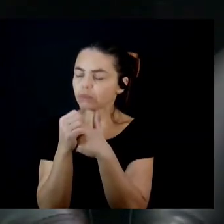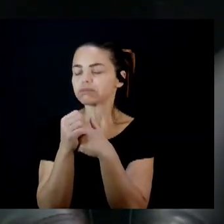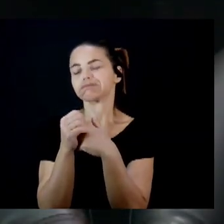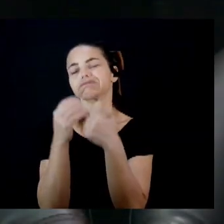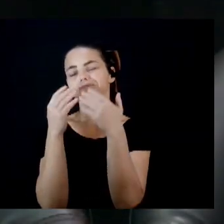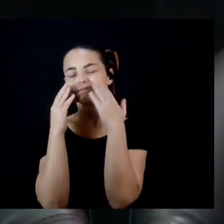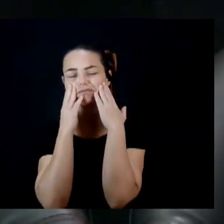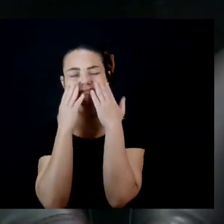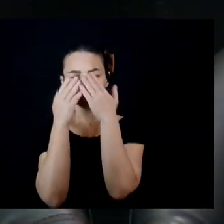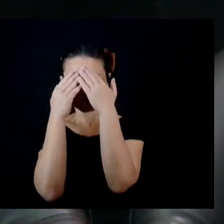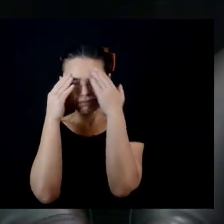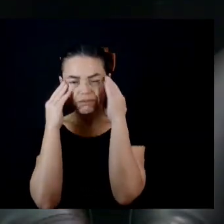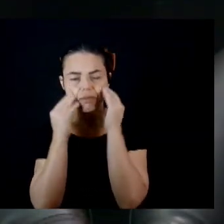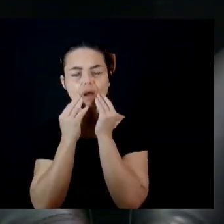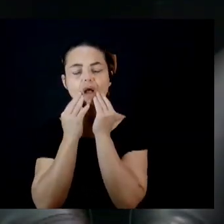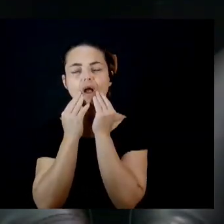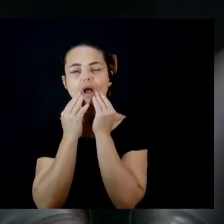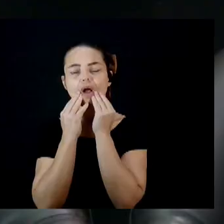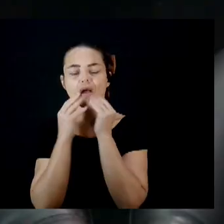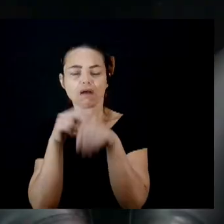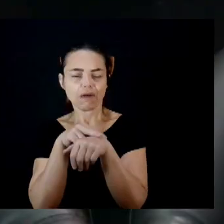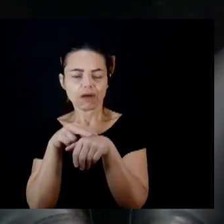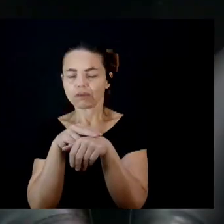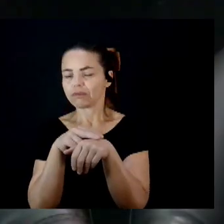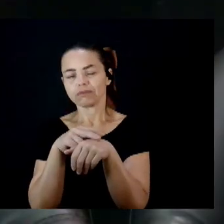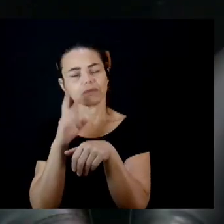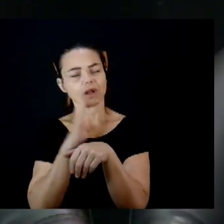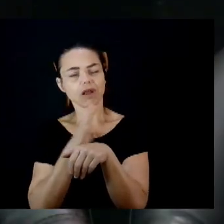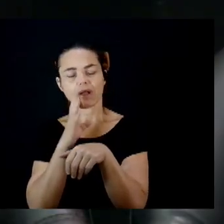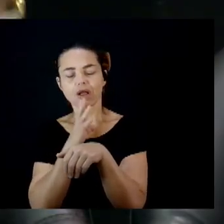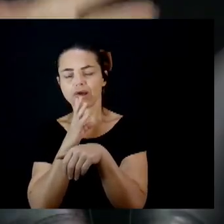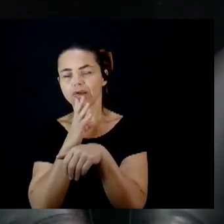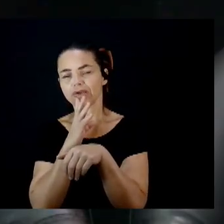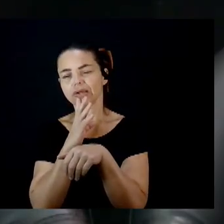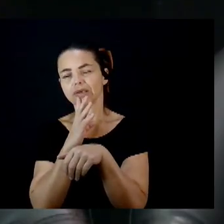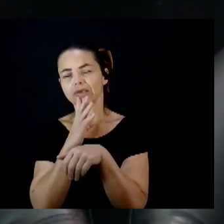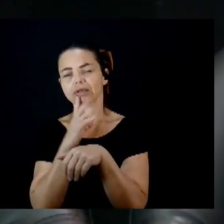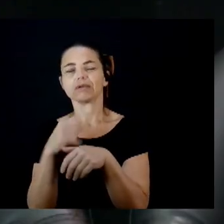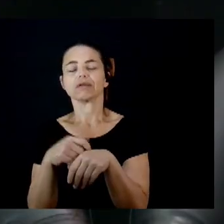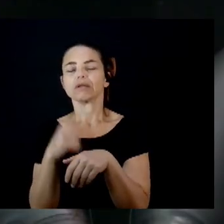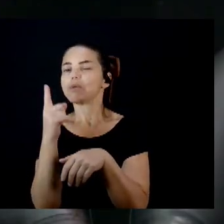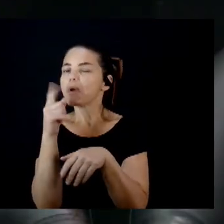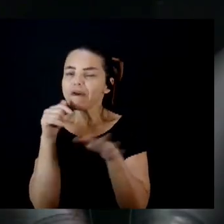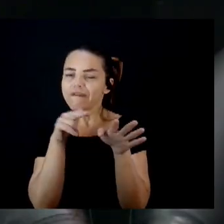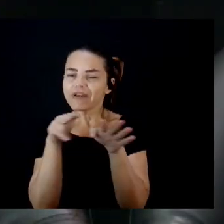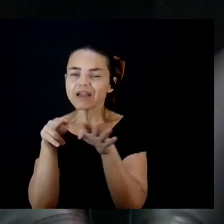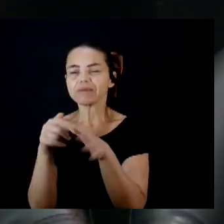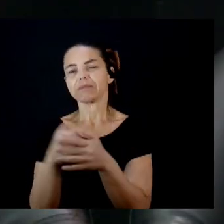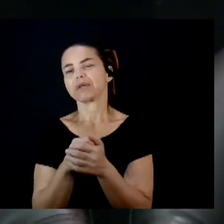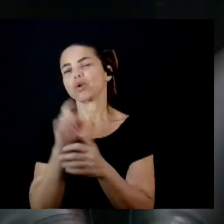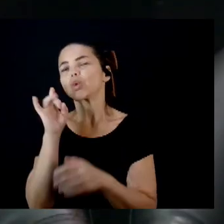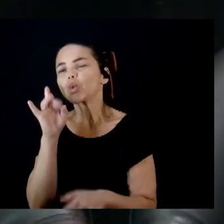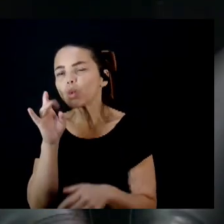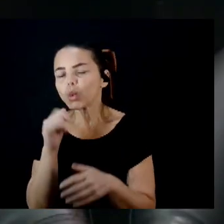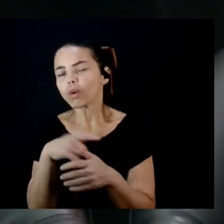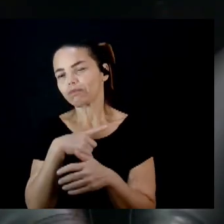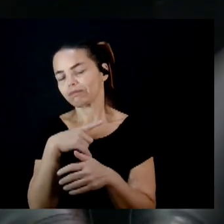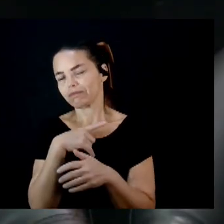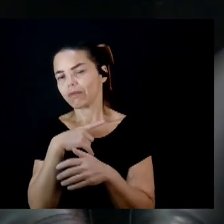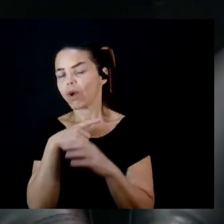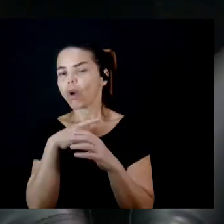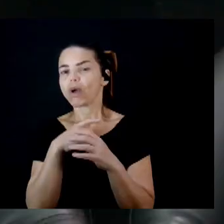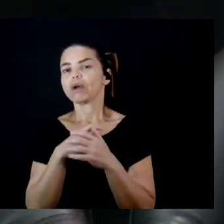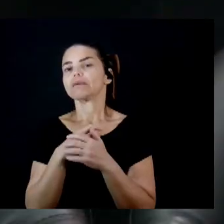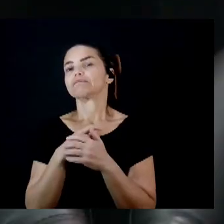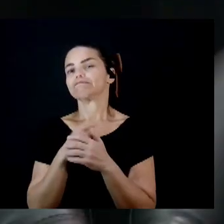verde não tá rolando, vamos trocar? Dá pra ser uma vez por semana? Entende? Então, assim, existe isso,